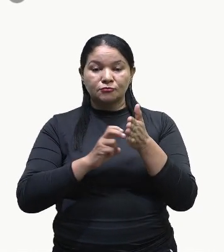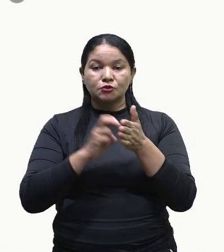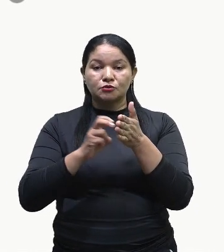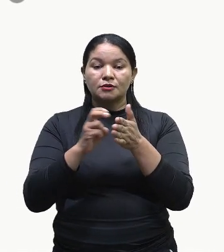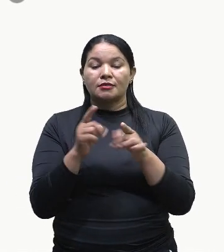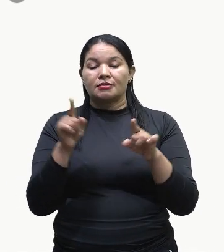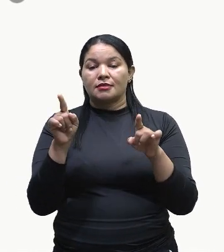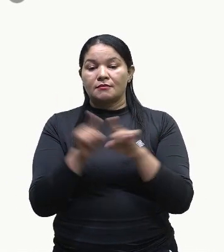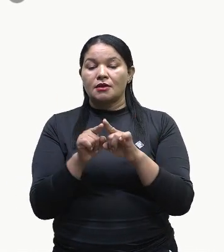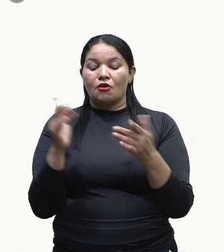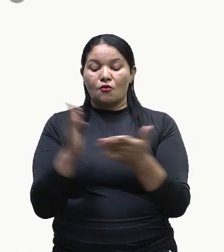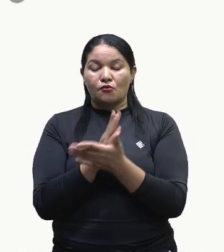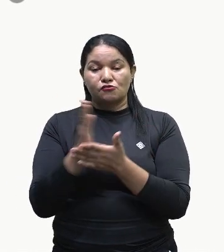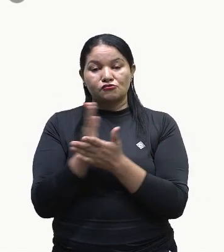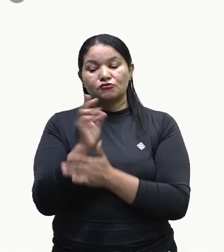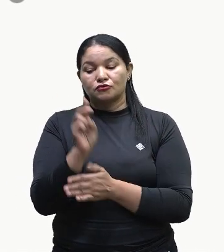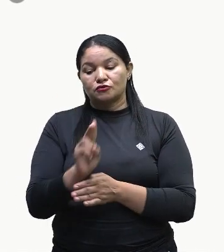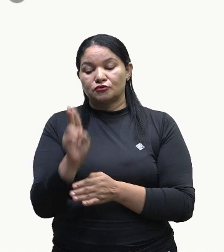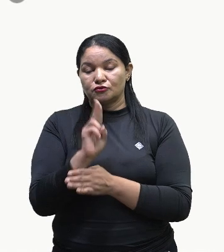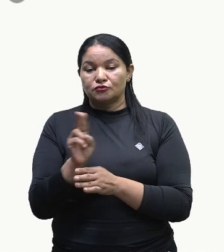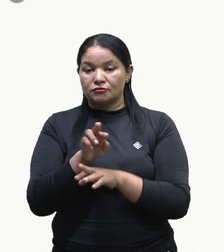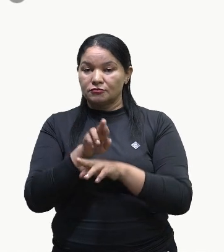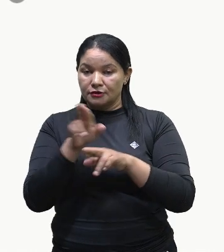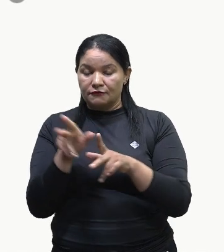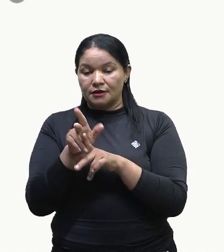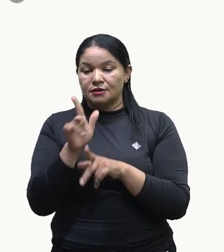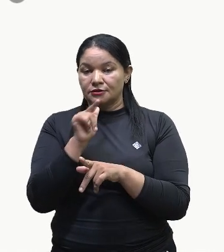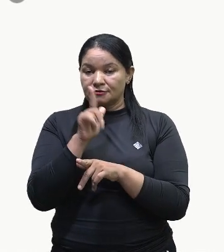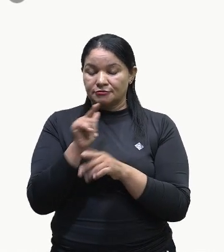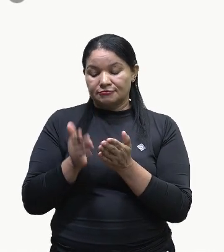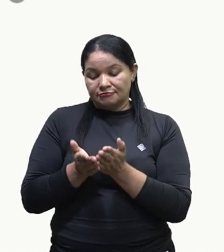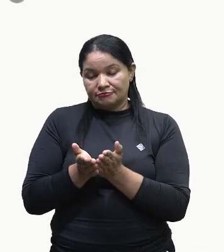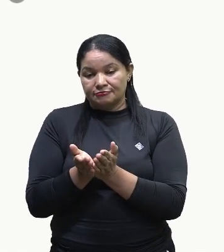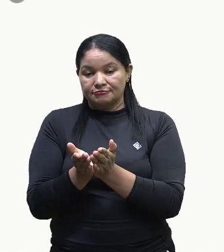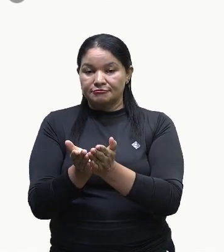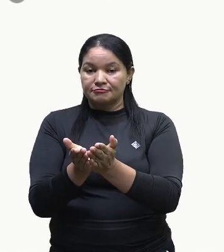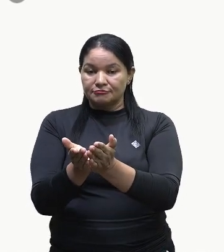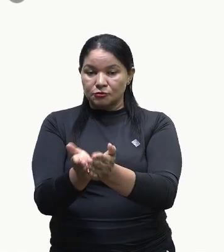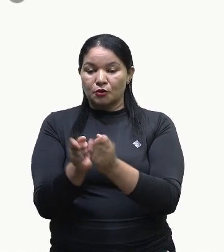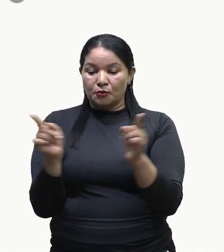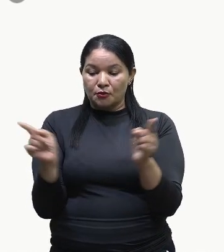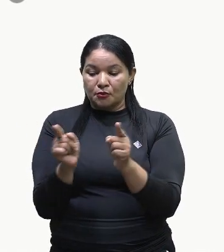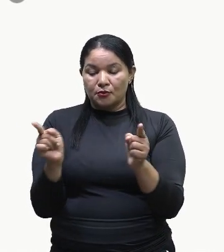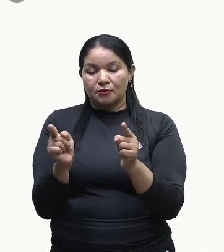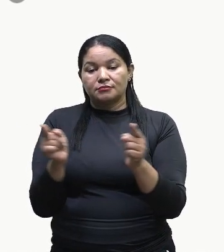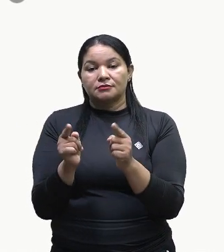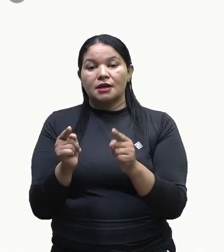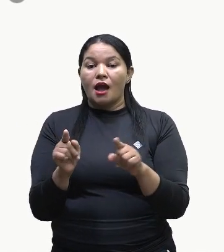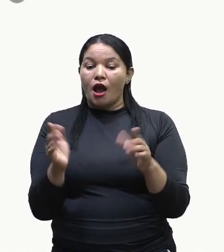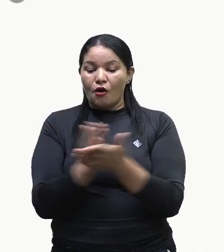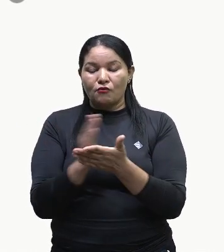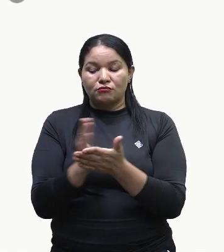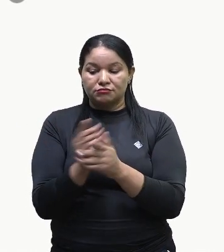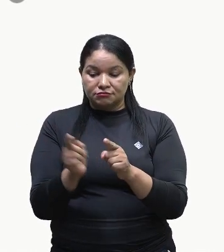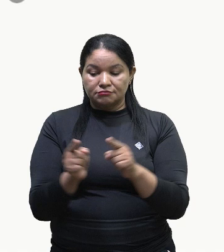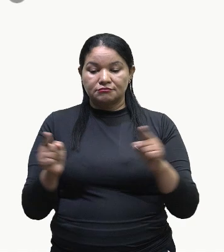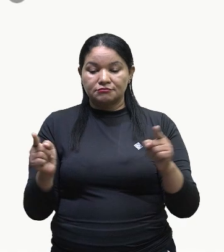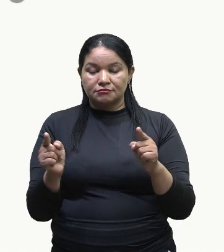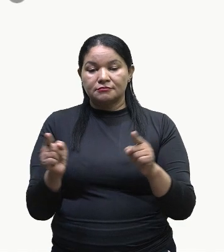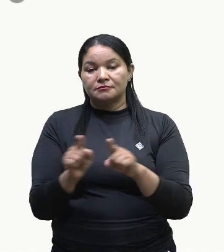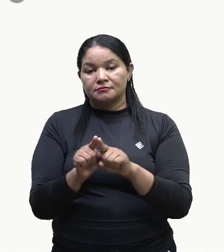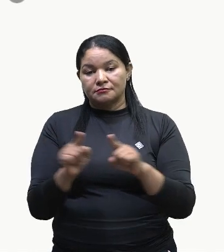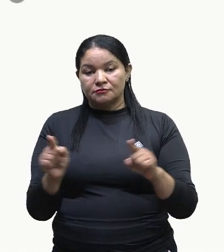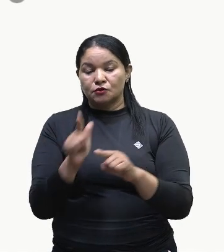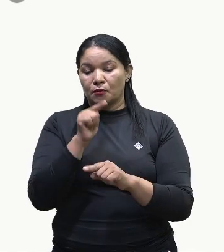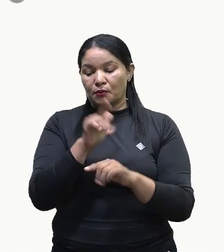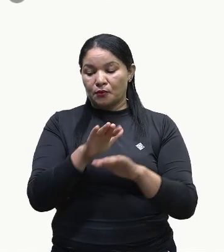utilizam piragua, né? Que é essa embarcação menor, algumas são bem grandes, né? Pelo rio, que